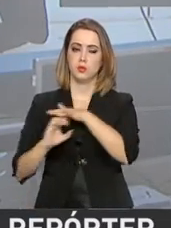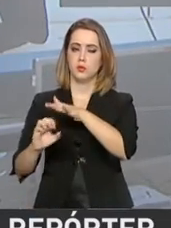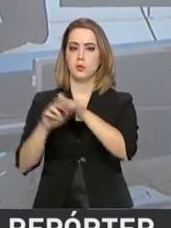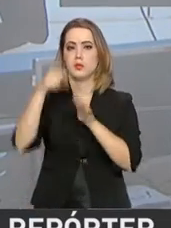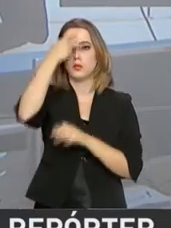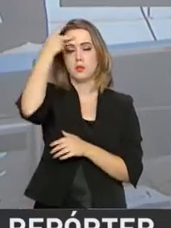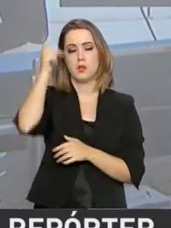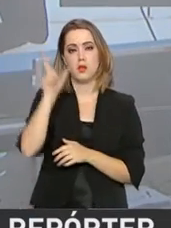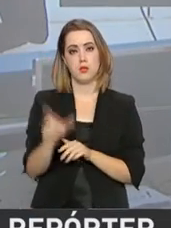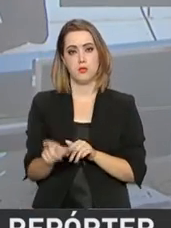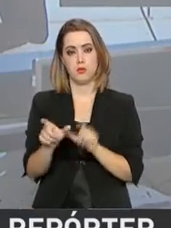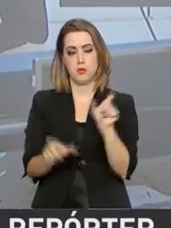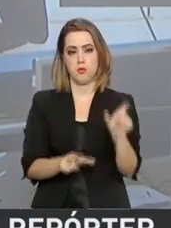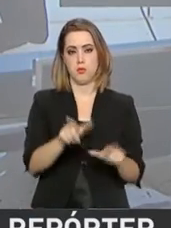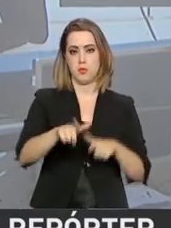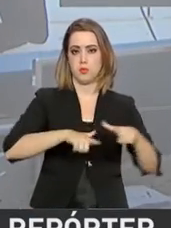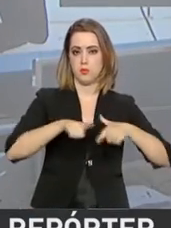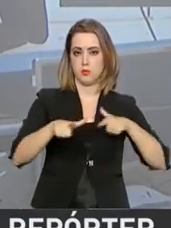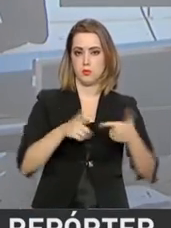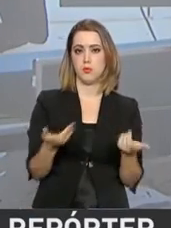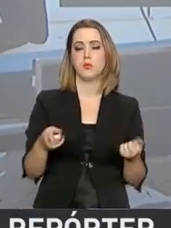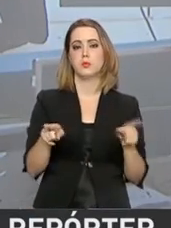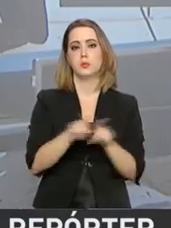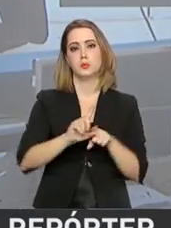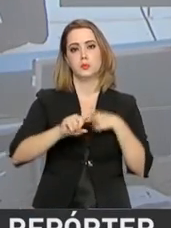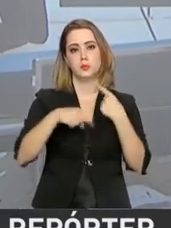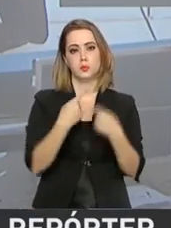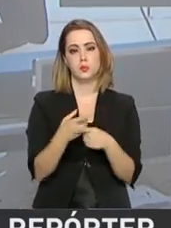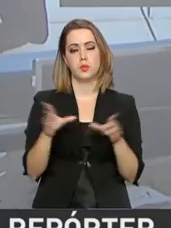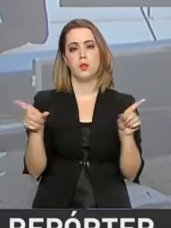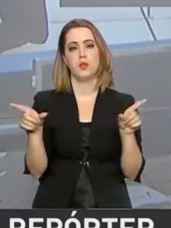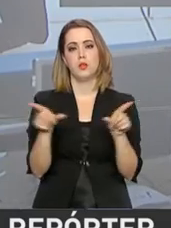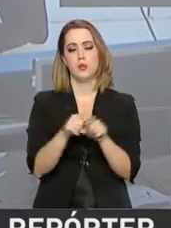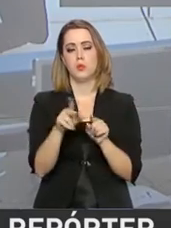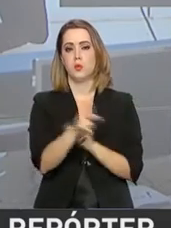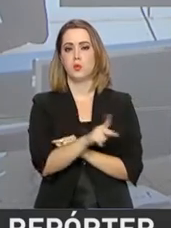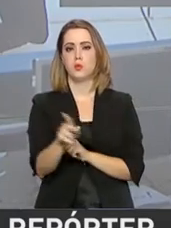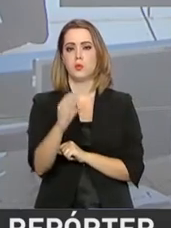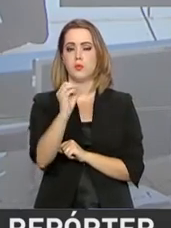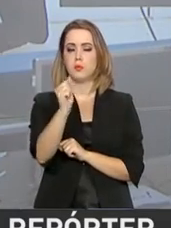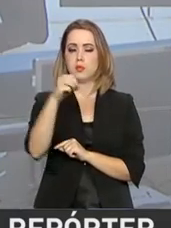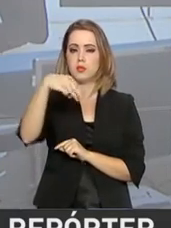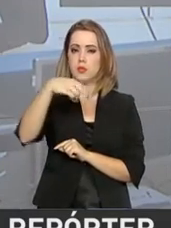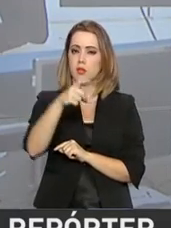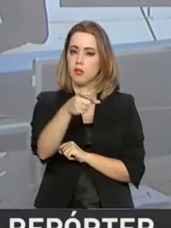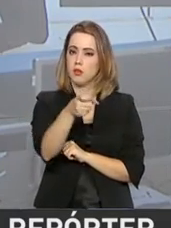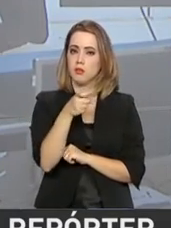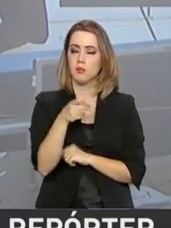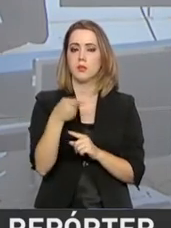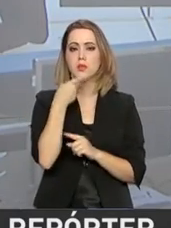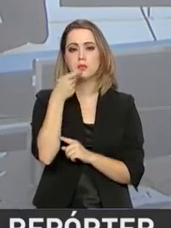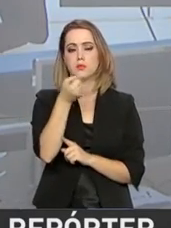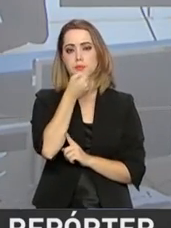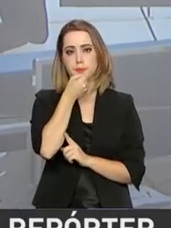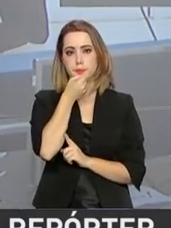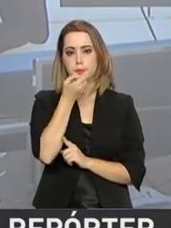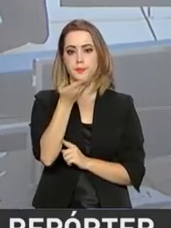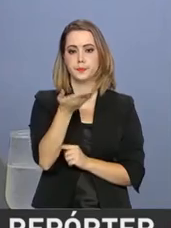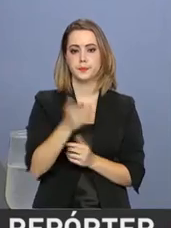trabalhadores. Após o encontro, o ministro da Indústria, Comércio Exterior e Serviços, Marcos Pereira, que coordena o fórum, conversou com a